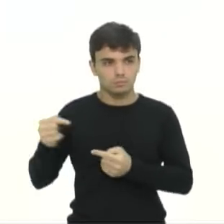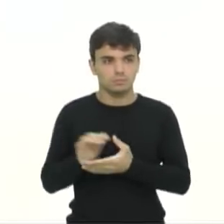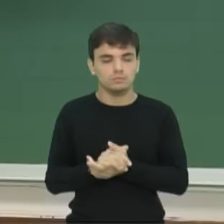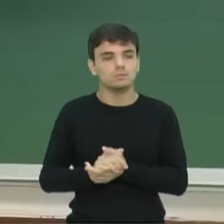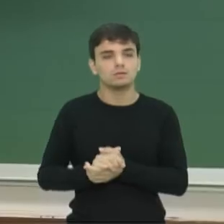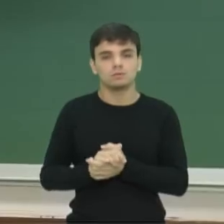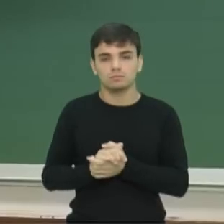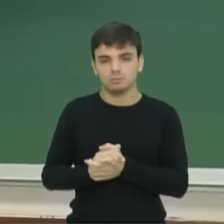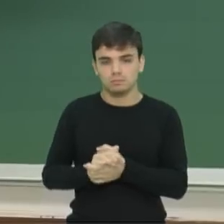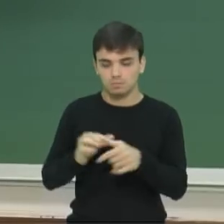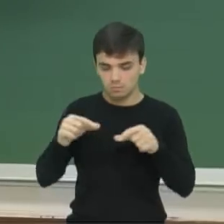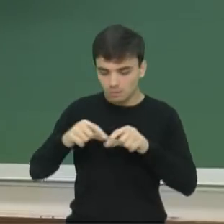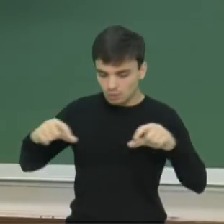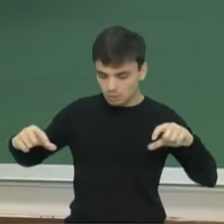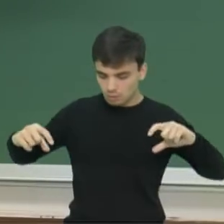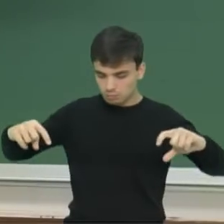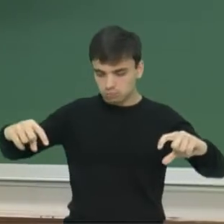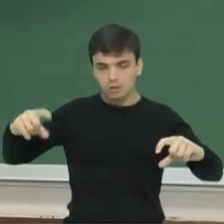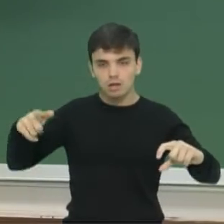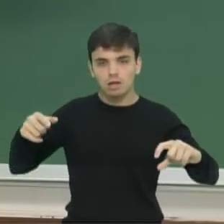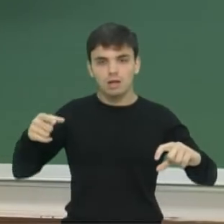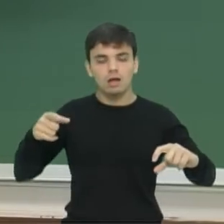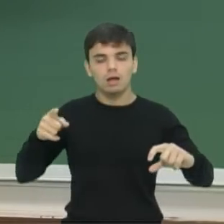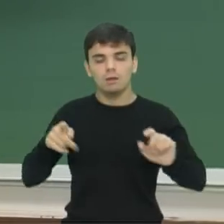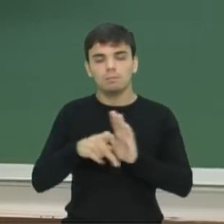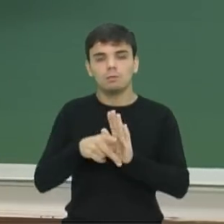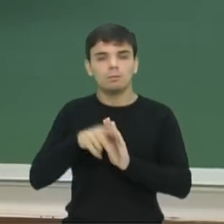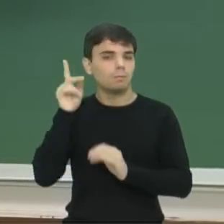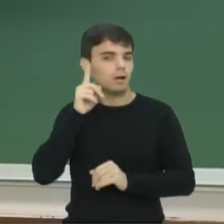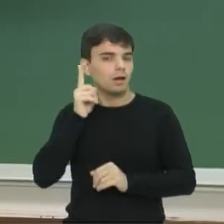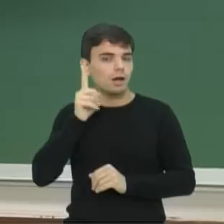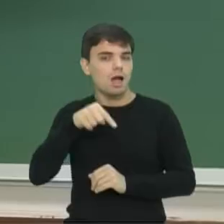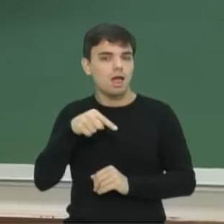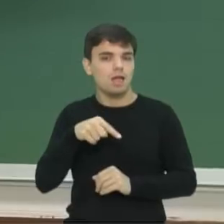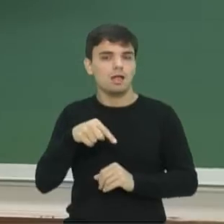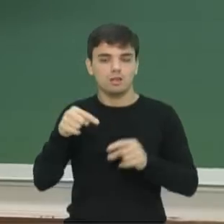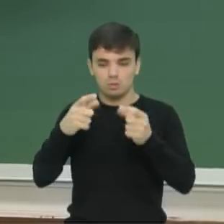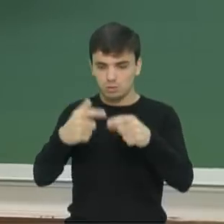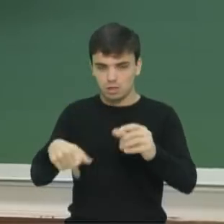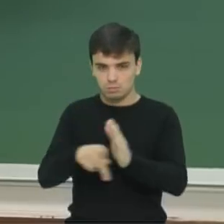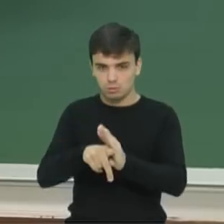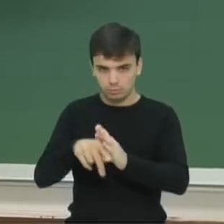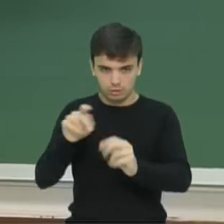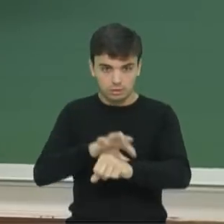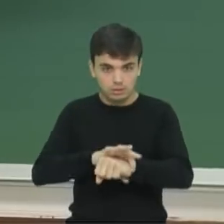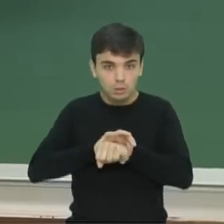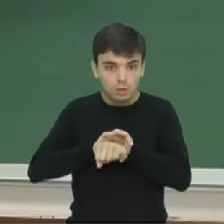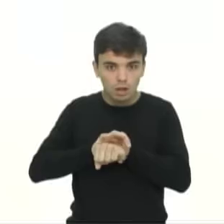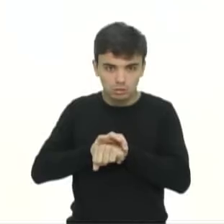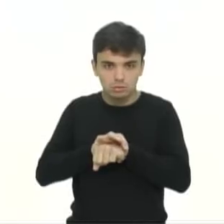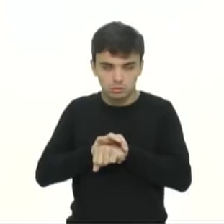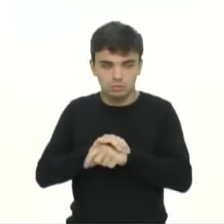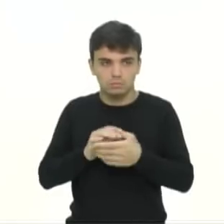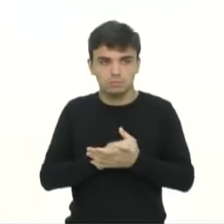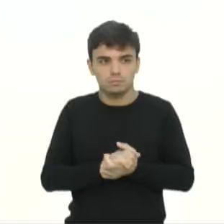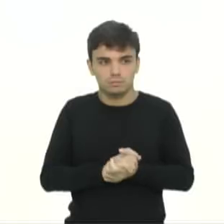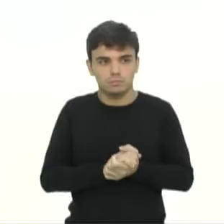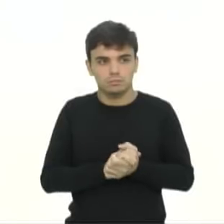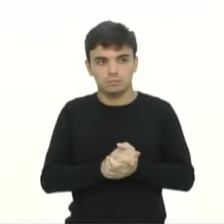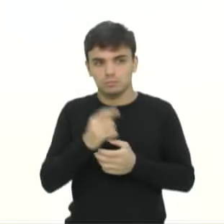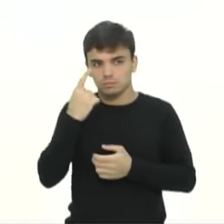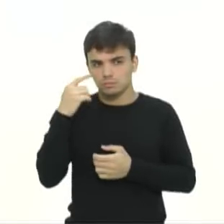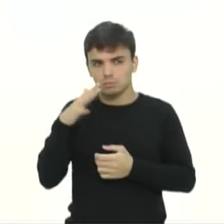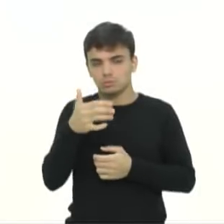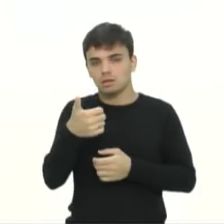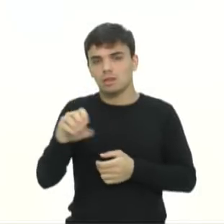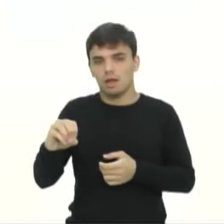parte branca é a chamada de zona de segurança. Então, ela está retratada aqui. Então, a parte de competição tem 10 metros quadrados,